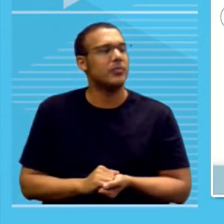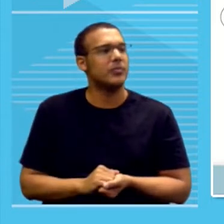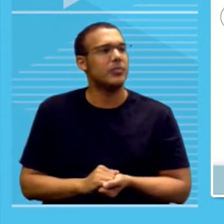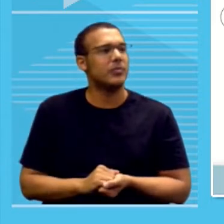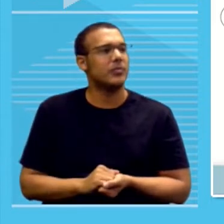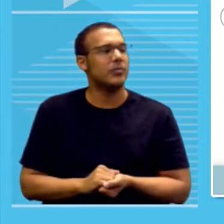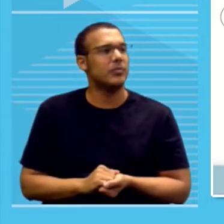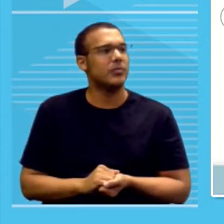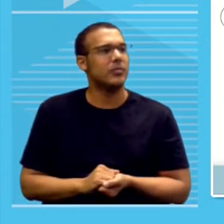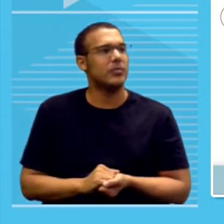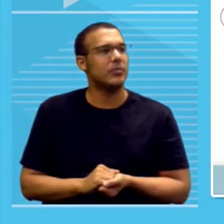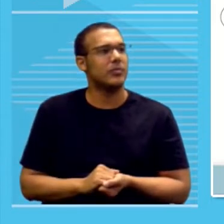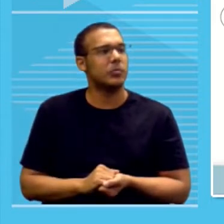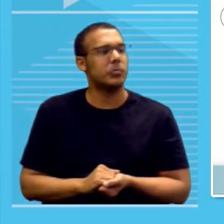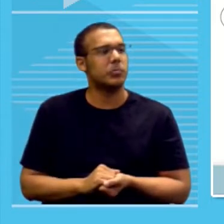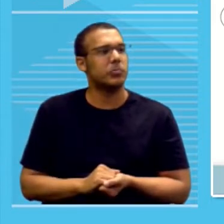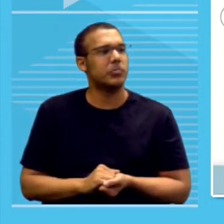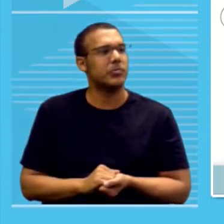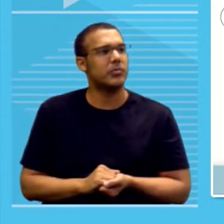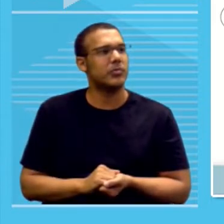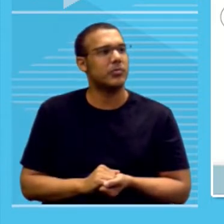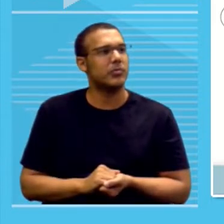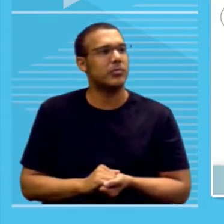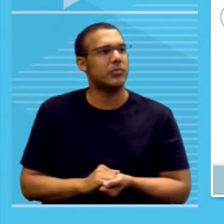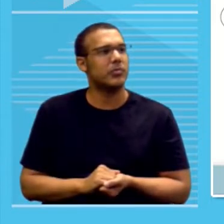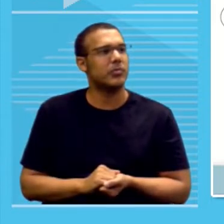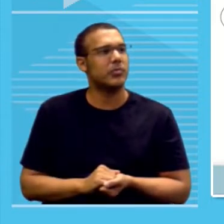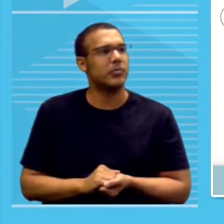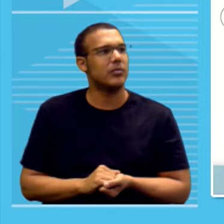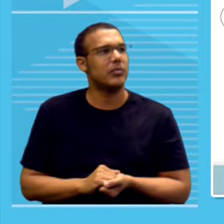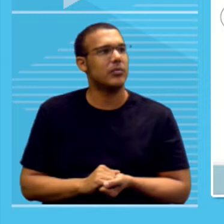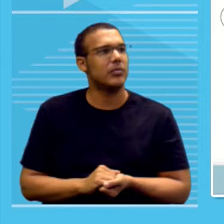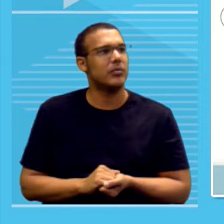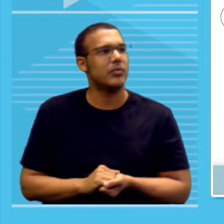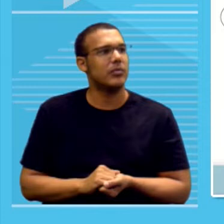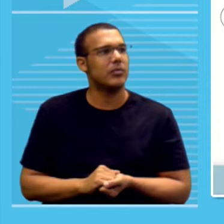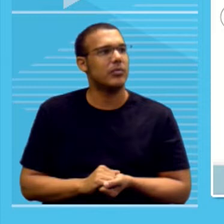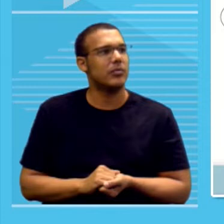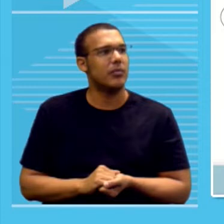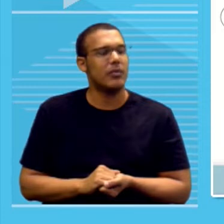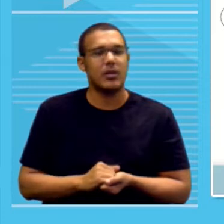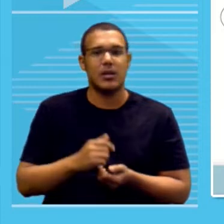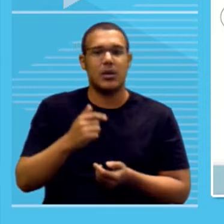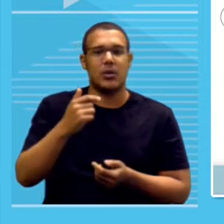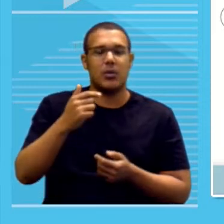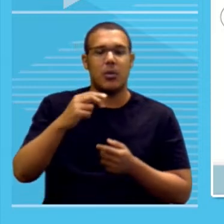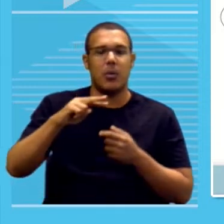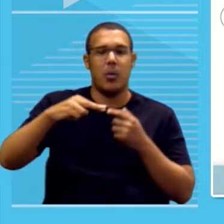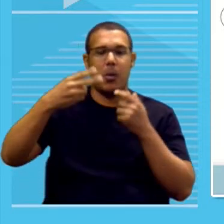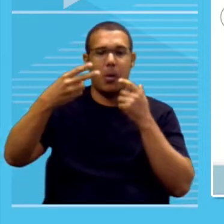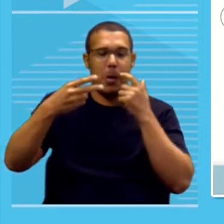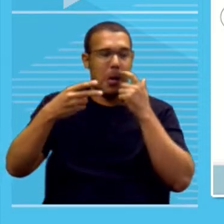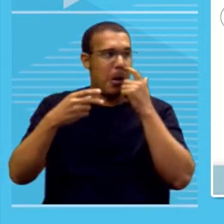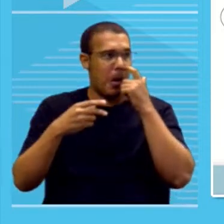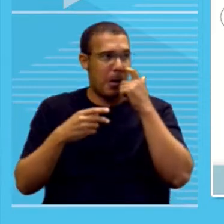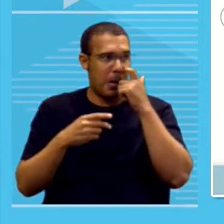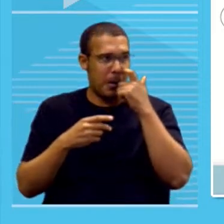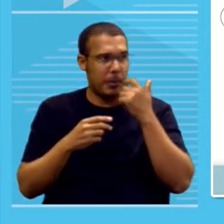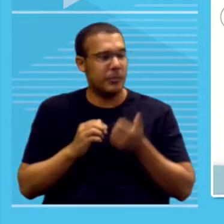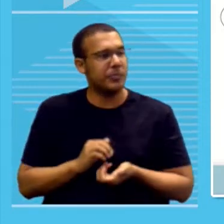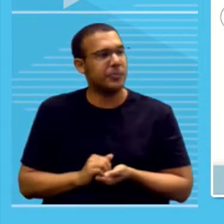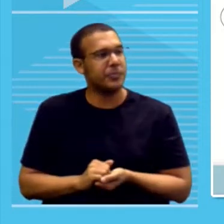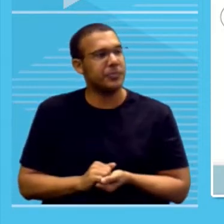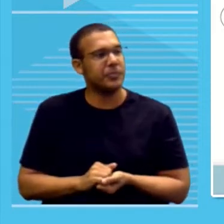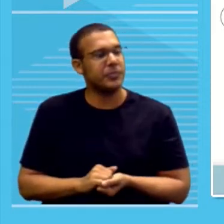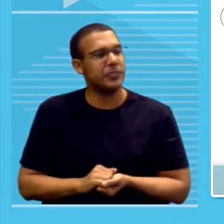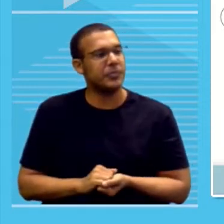visualizar esta raiz aí para que professor para que este quadrado Cancele o teu radical e